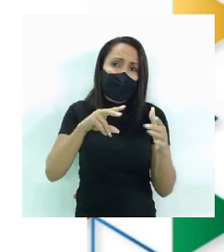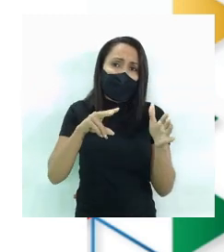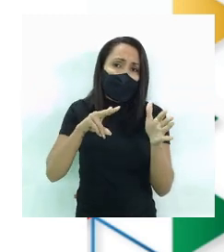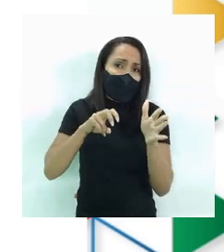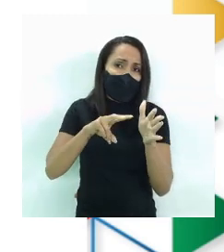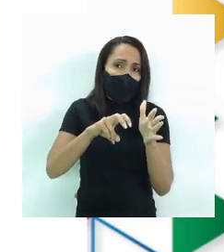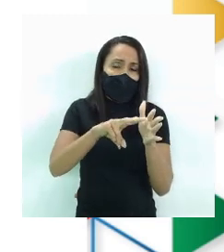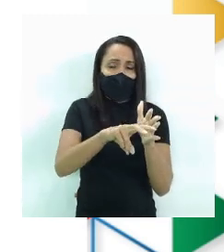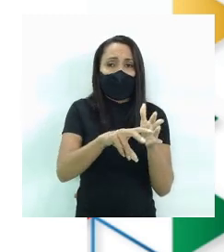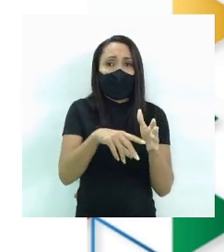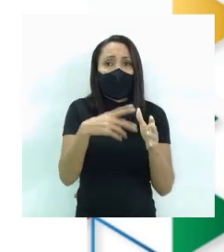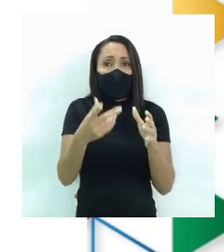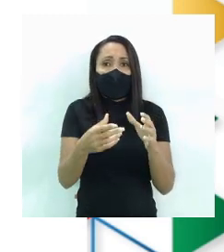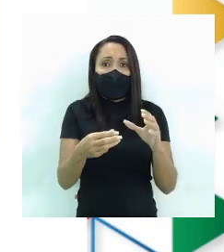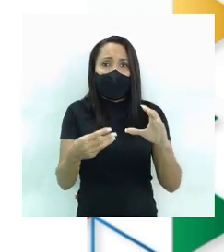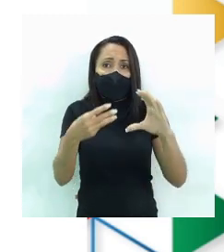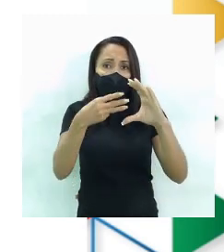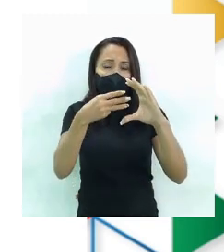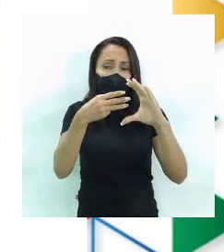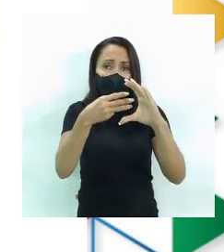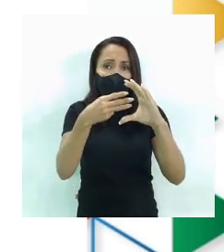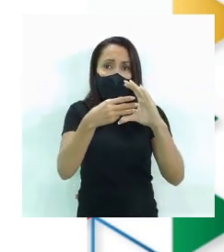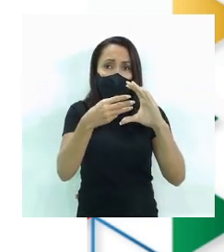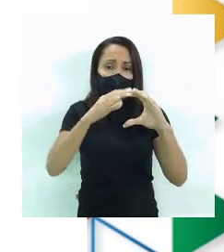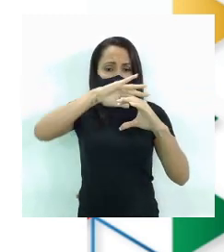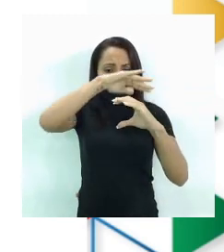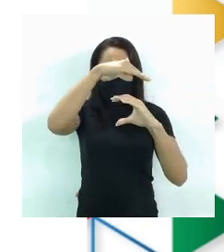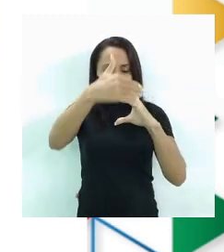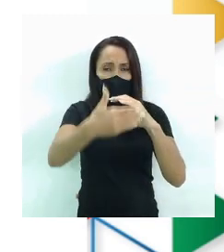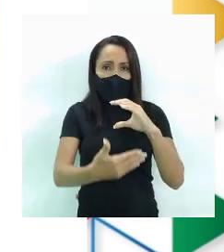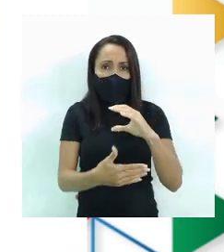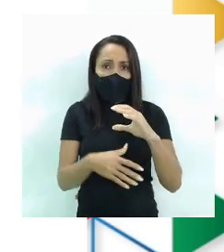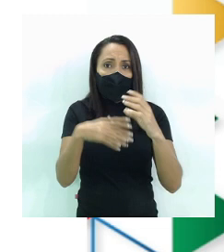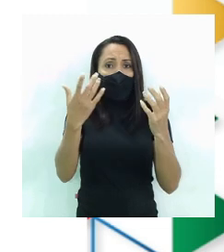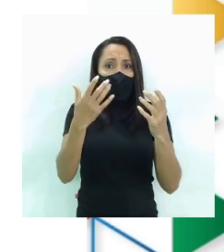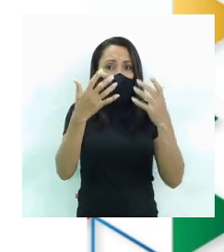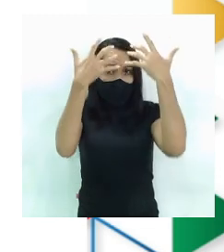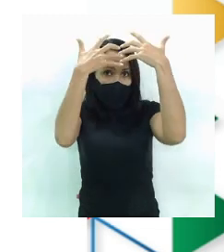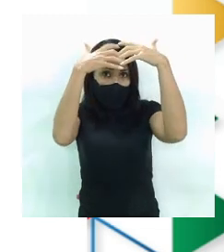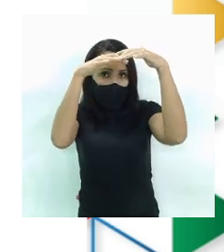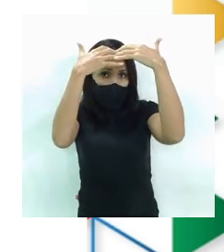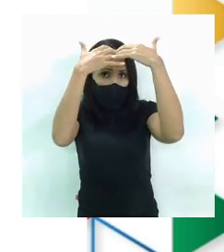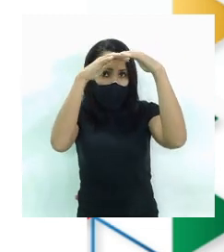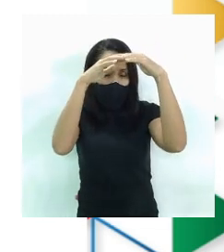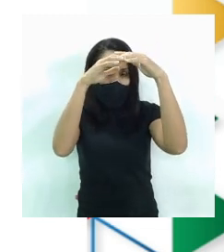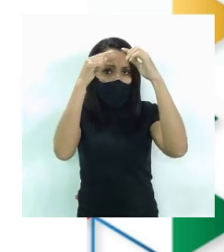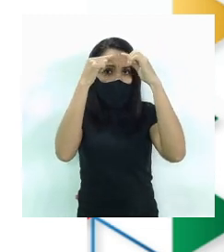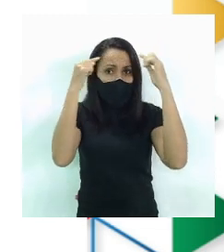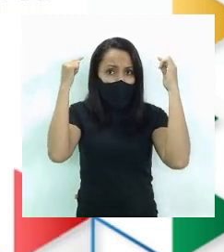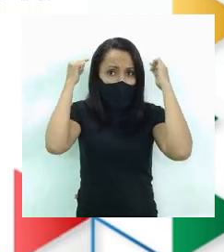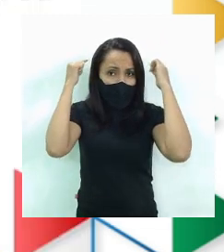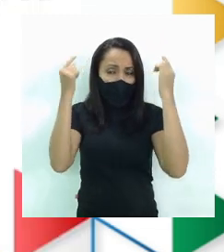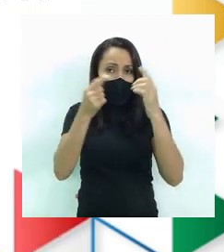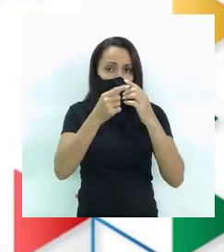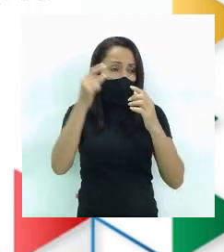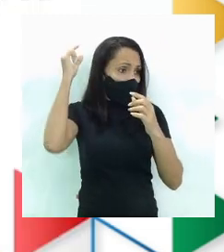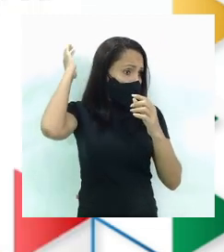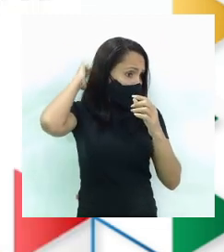meninges, que são membranas que envolvem o sistema nervoso central, causando as meningites virais, tá certo? Vamos